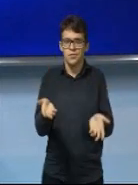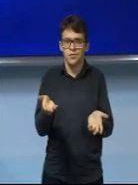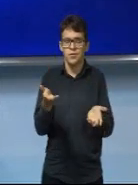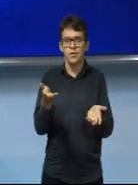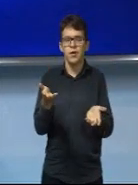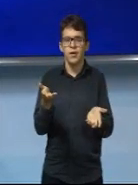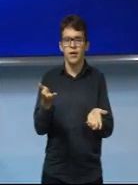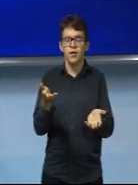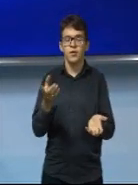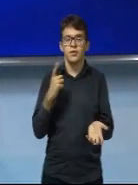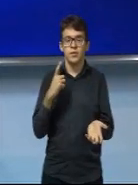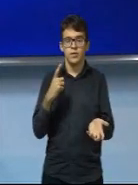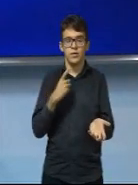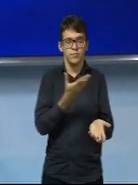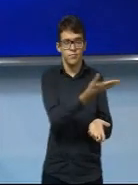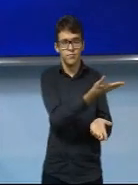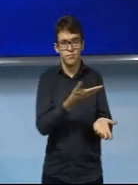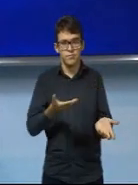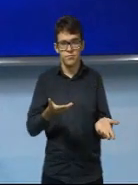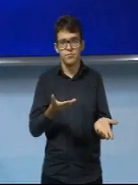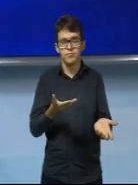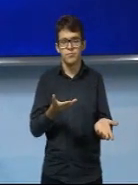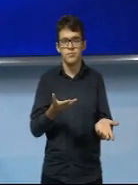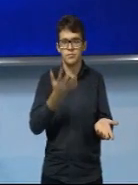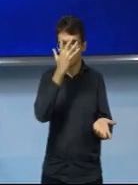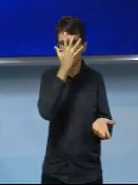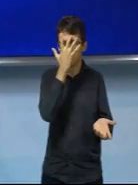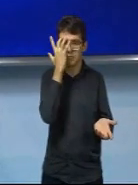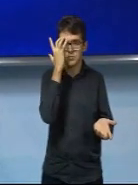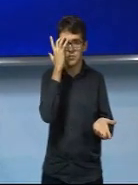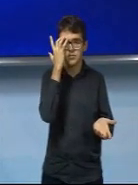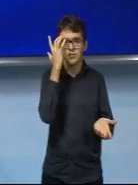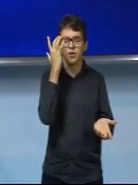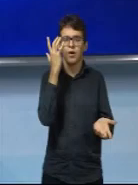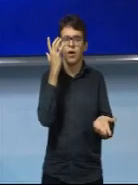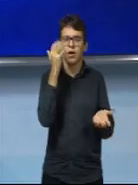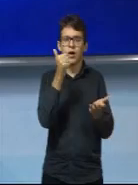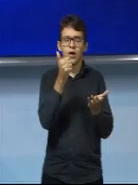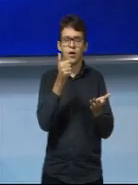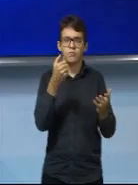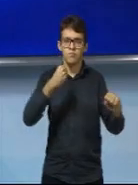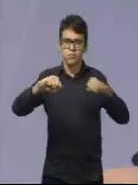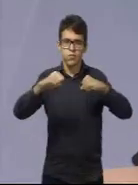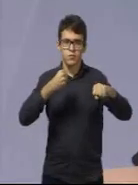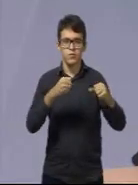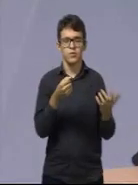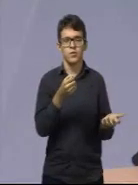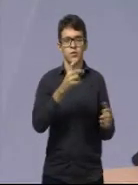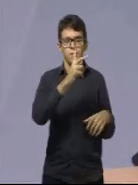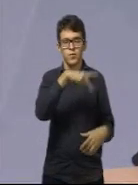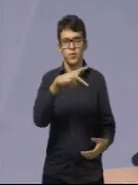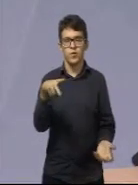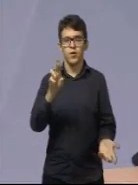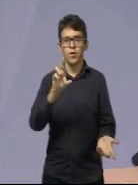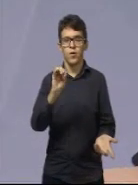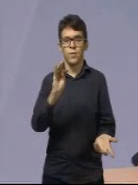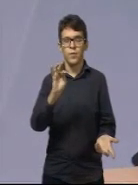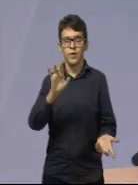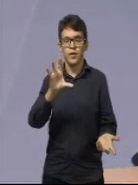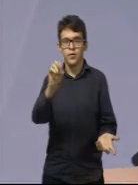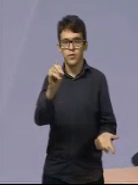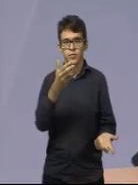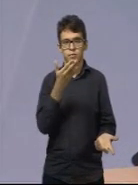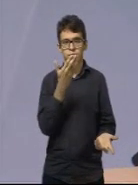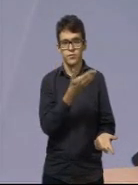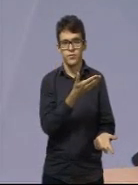nós temos hoje as participações dos nossos debatedores e colaboradores. Os professores Roberto Martins Rodrigues,